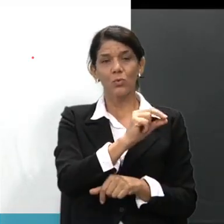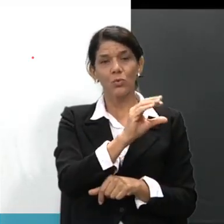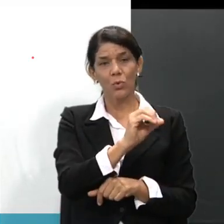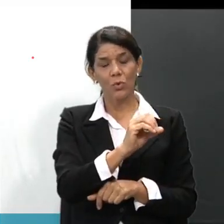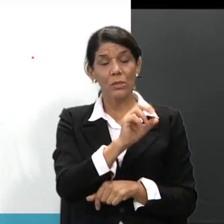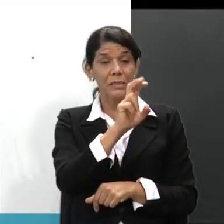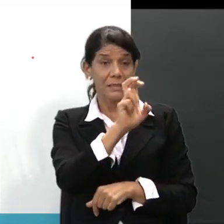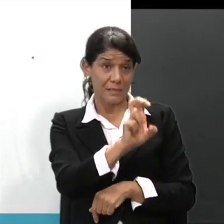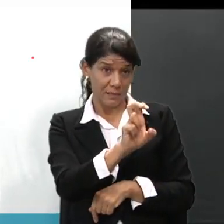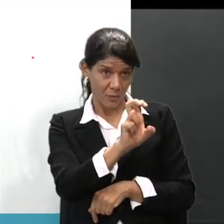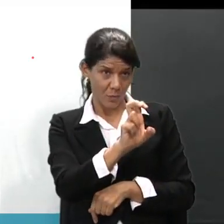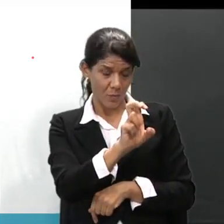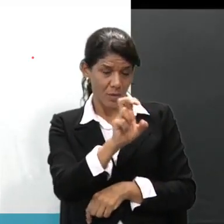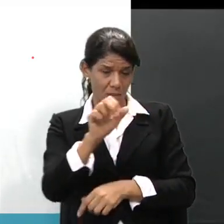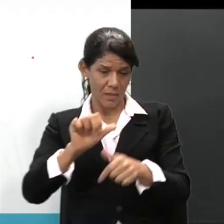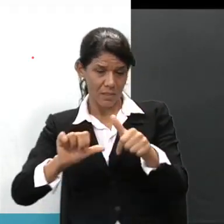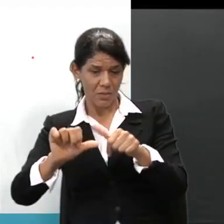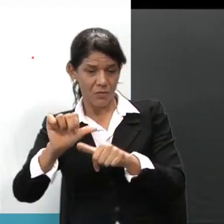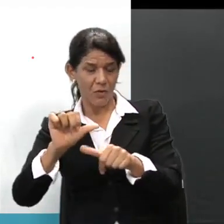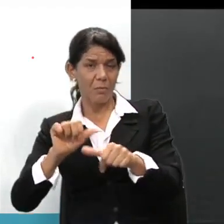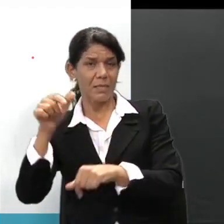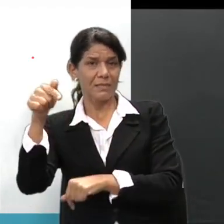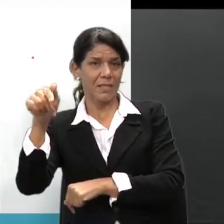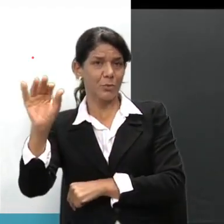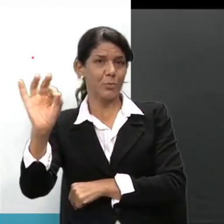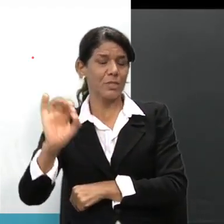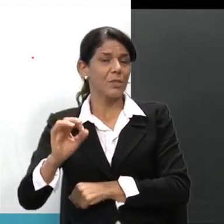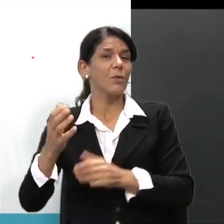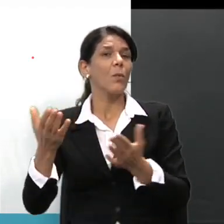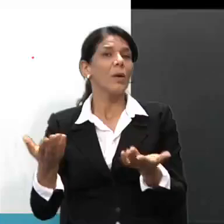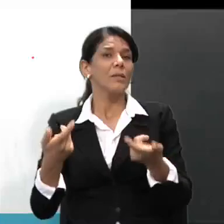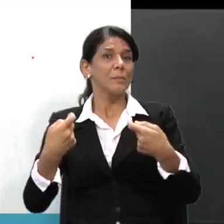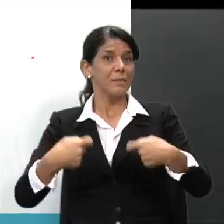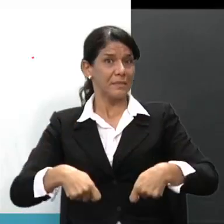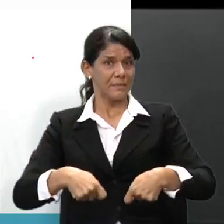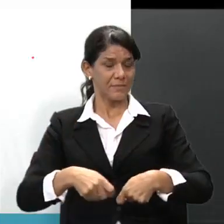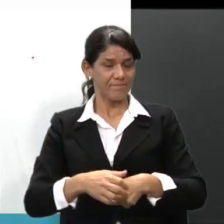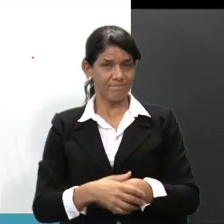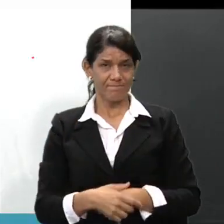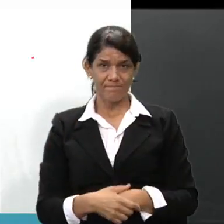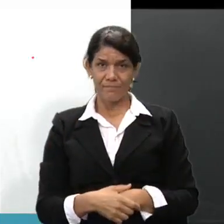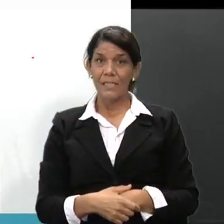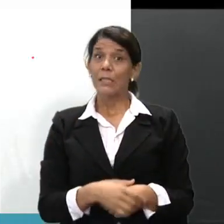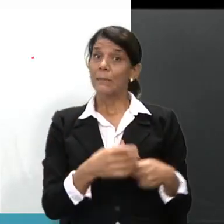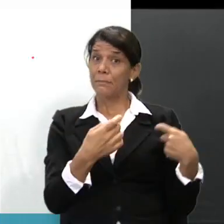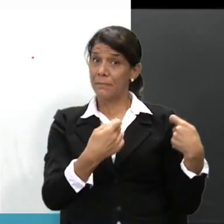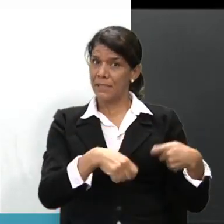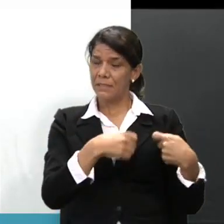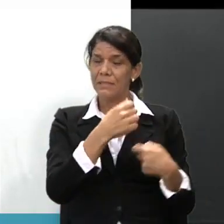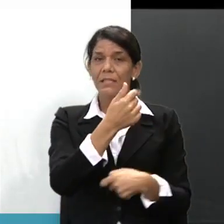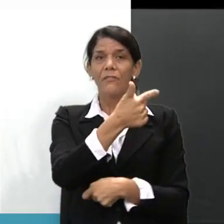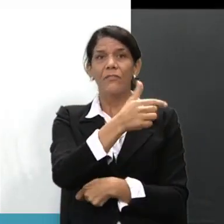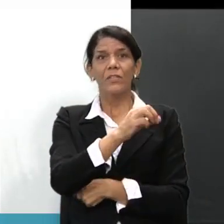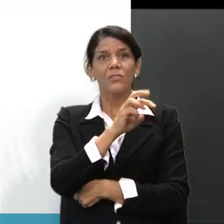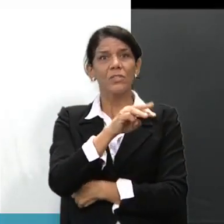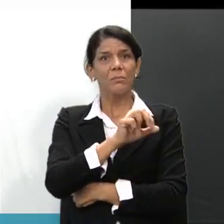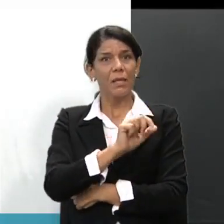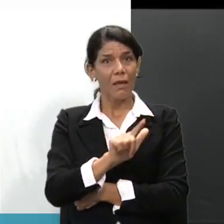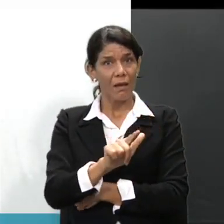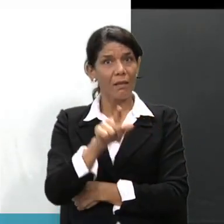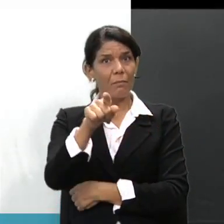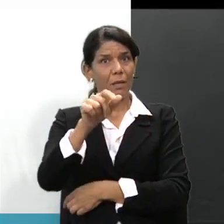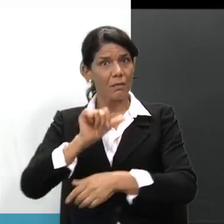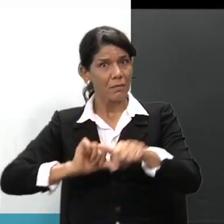glicosado de 5% para 7%? Serão necessários 20 ml para